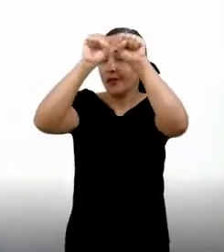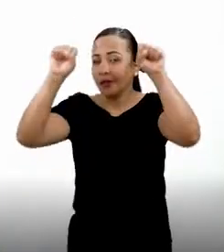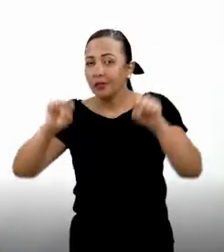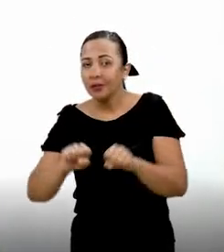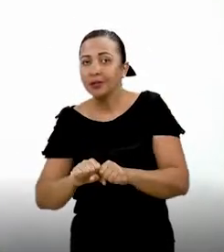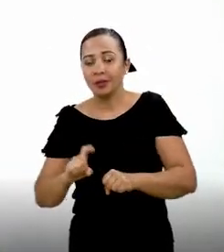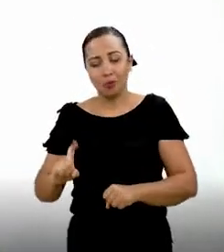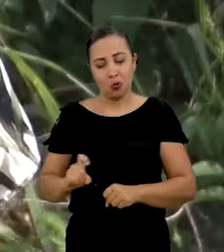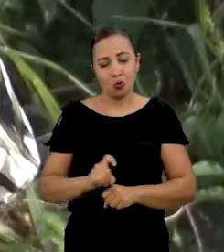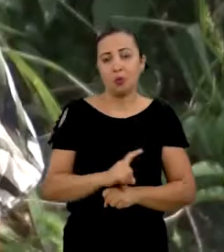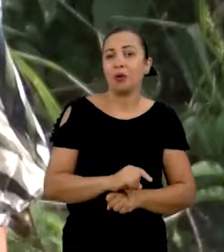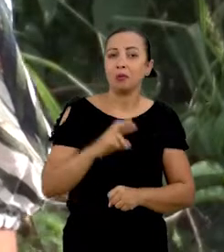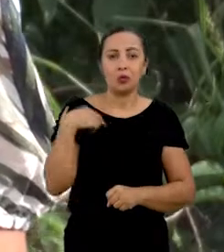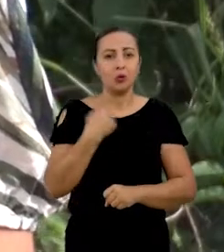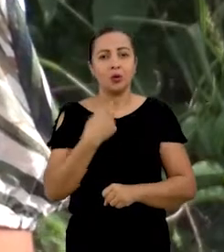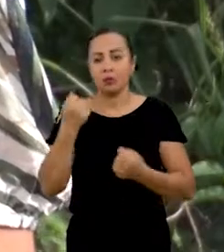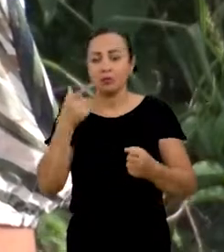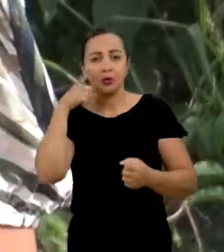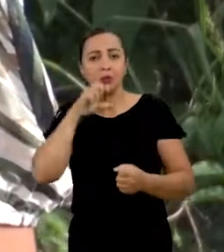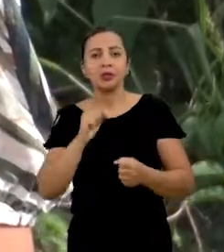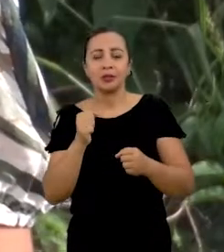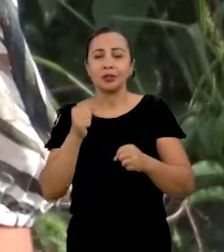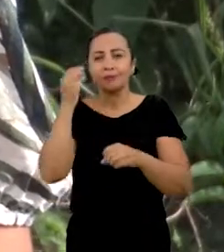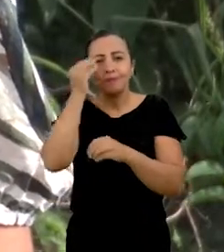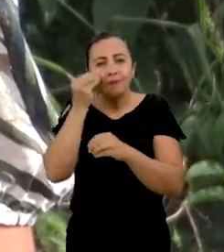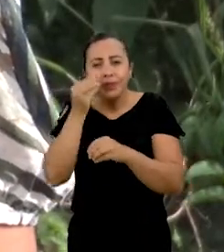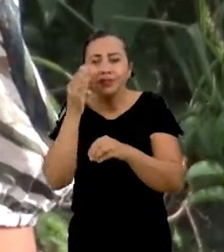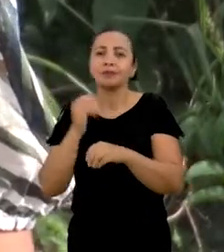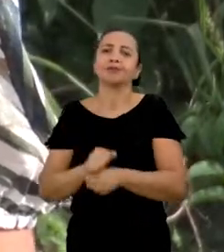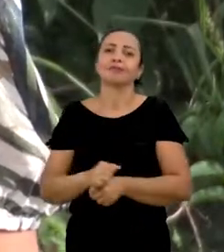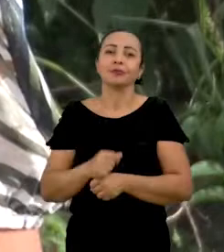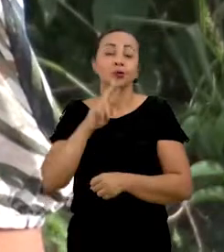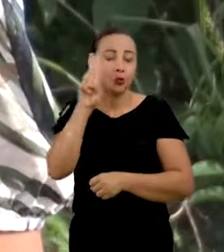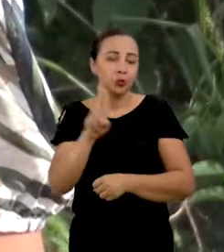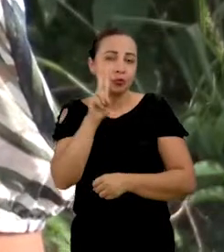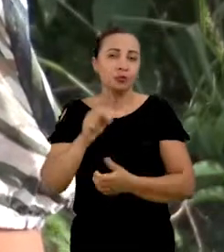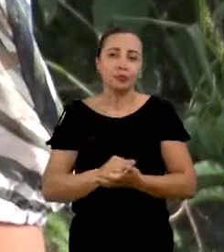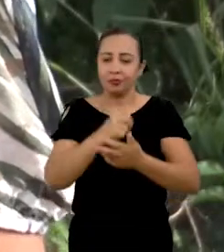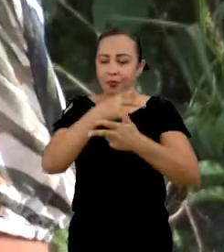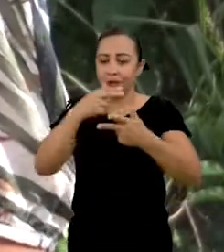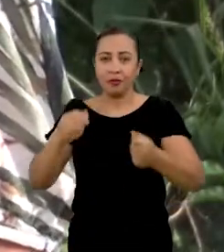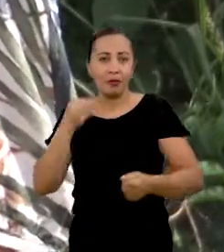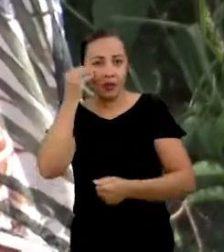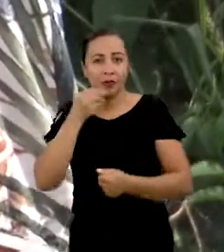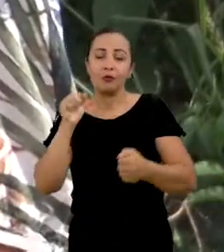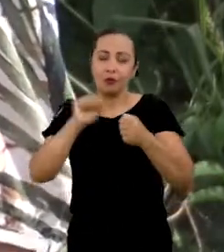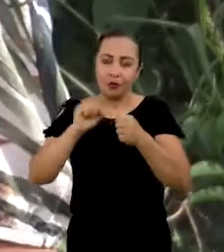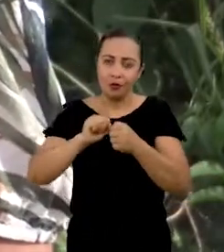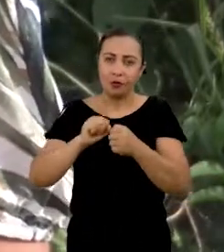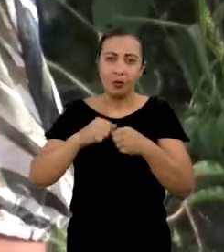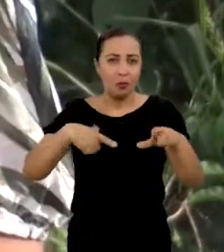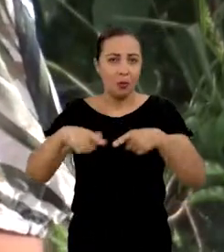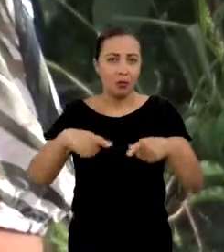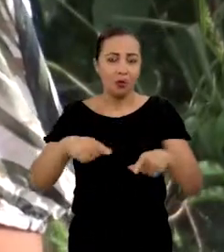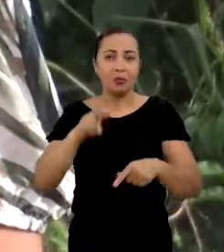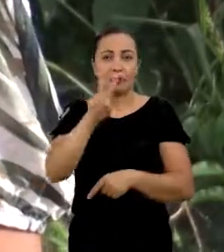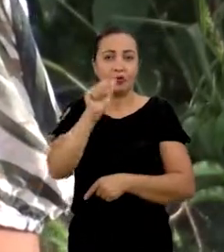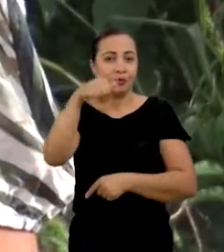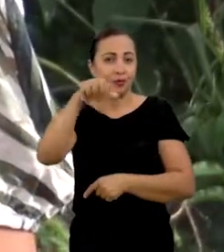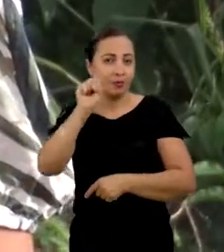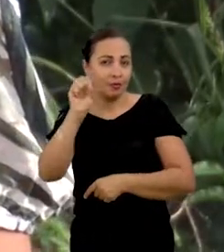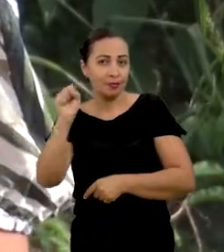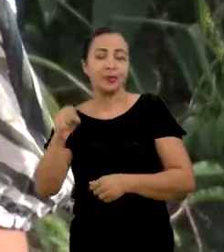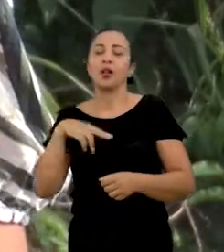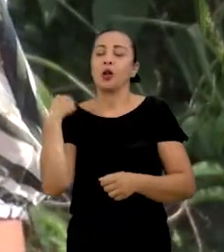conseguir tentar usar. Então, vários testes foram executados pelo trabalho de Vanessa e nós conseguimos comprovar que